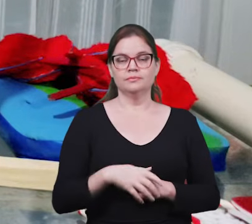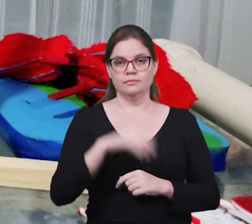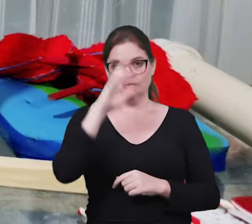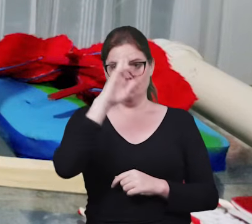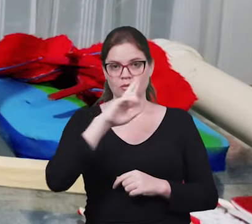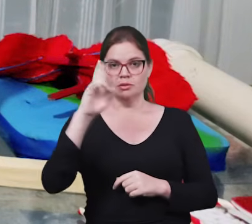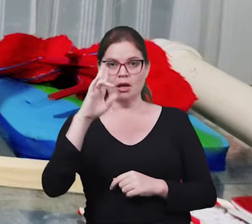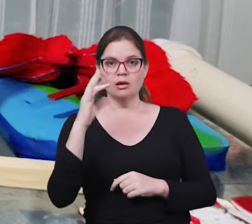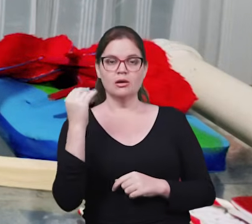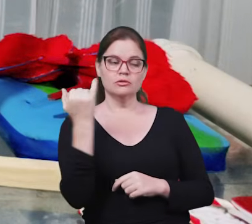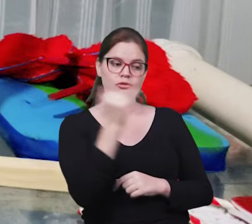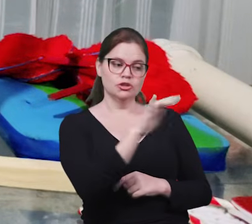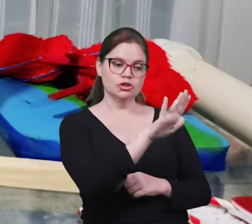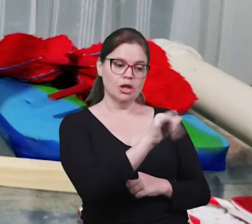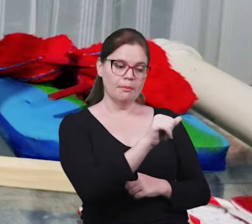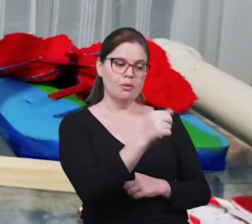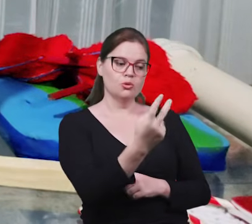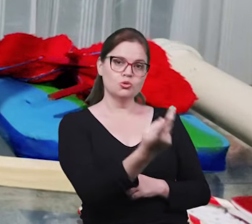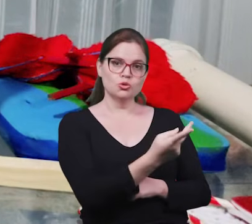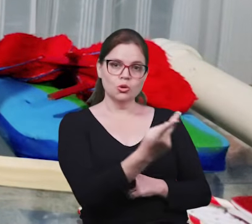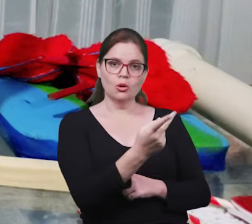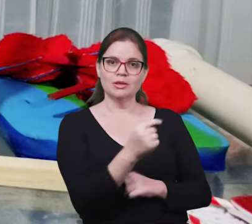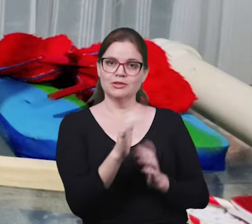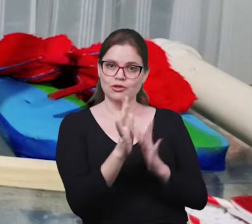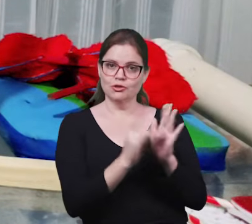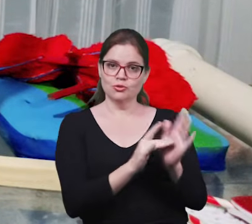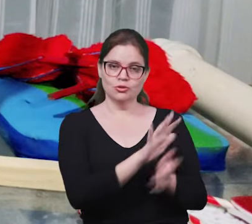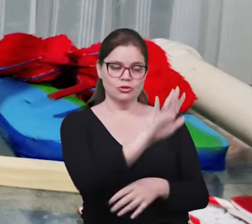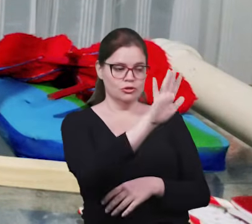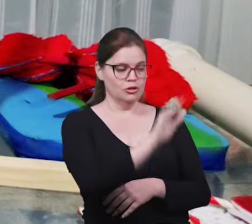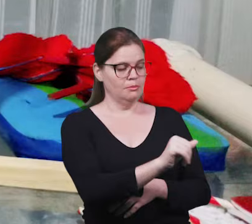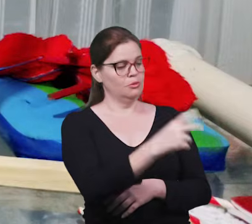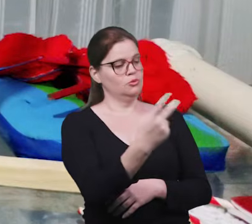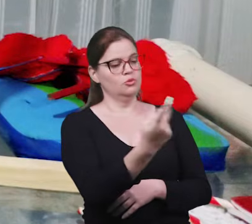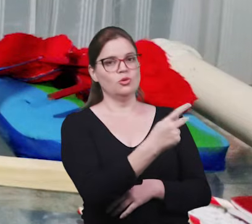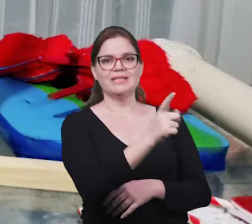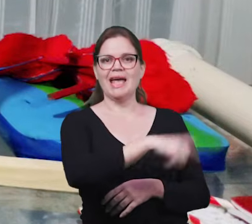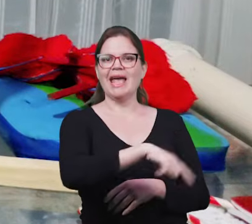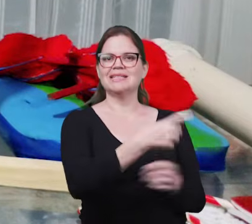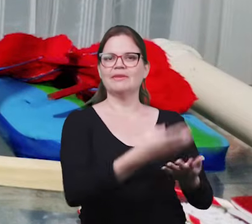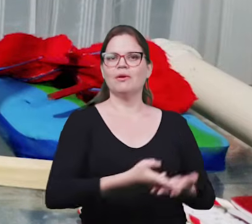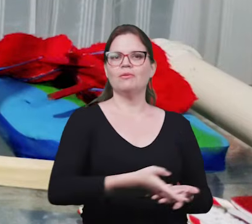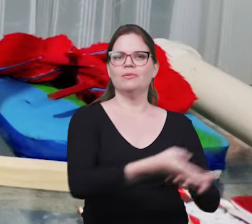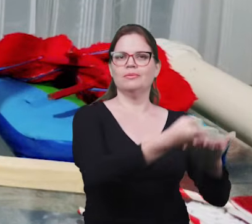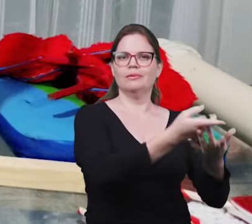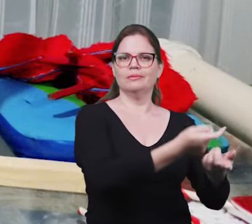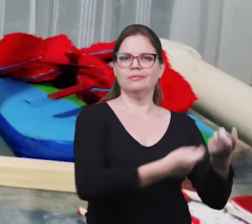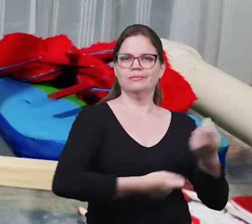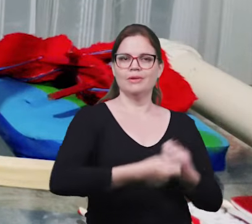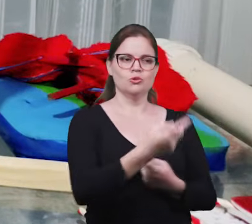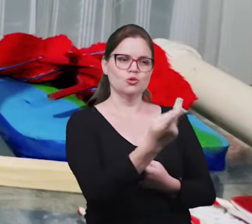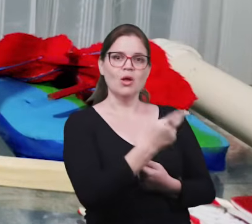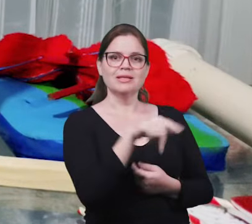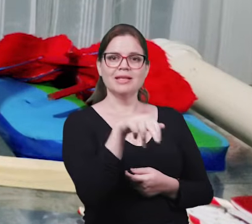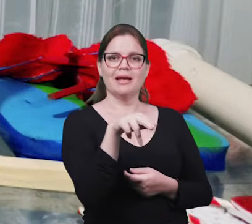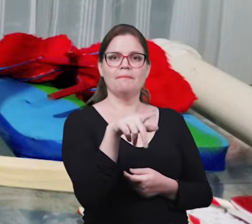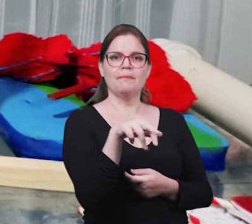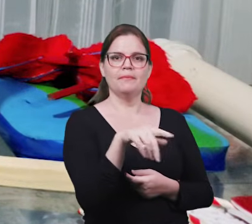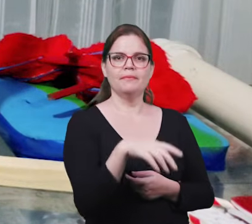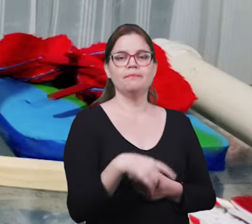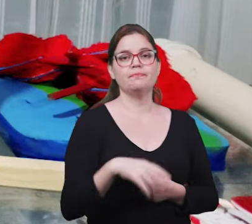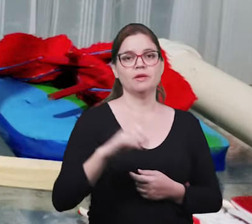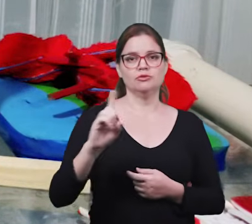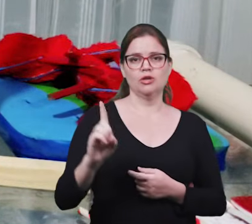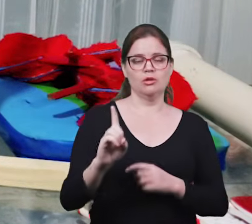com 2 homens que estavam ali pescando, tá vendo? Jesus falou para aqueles 2 homens, aqueles 2 irmãos, que eles